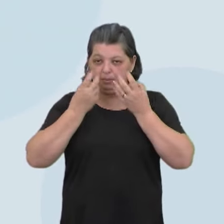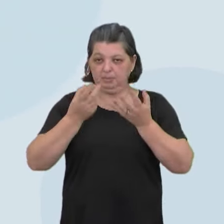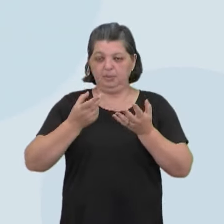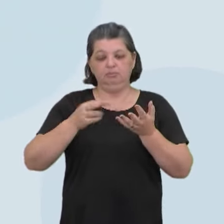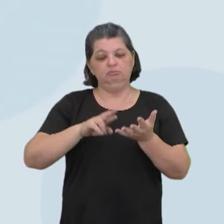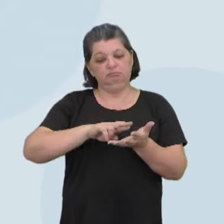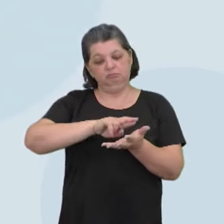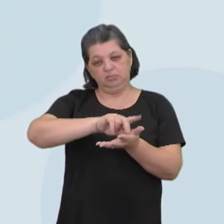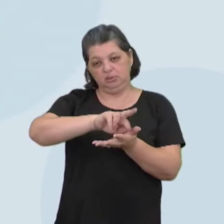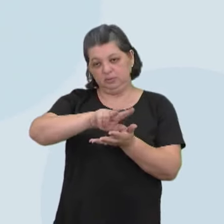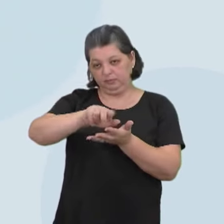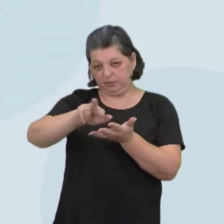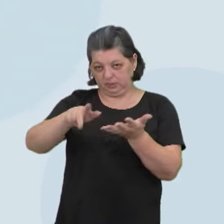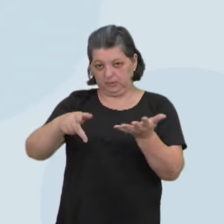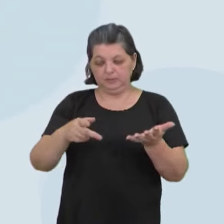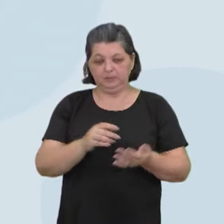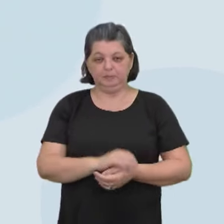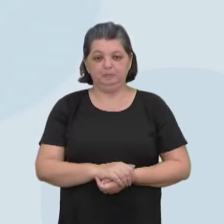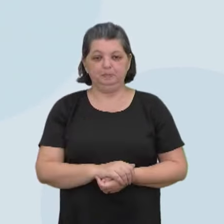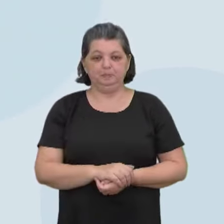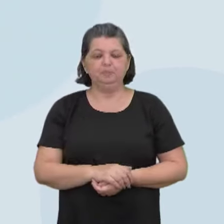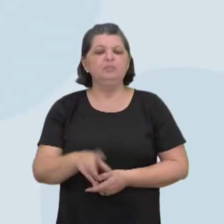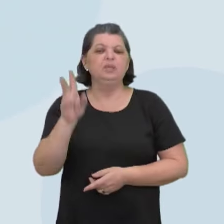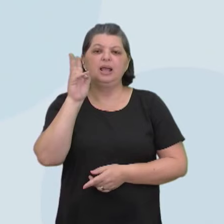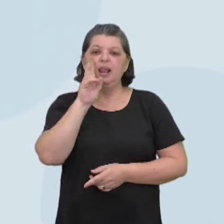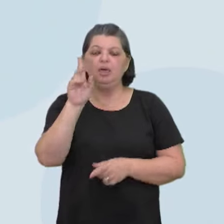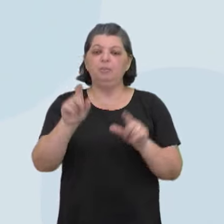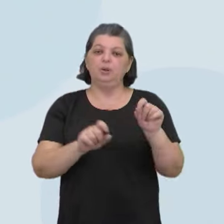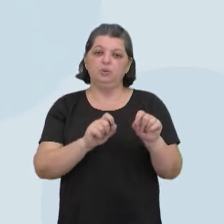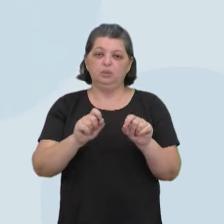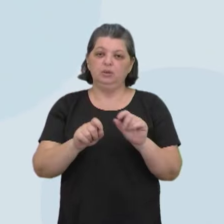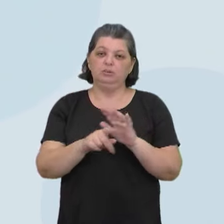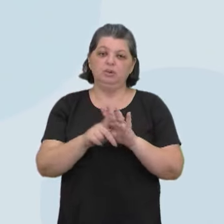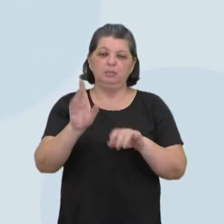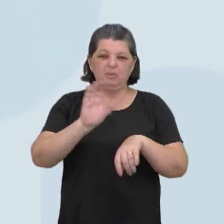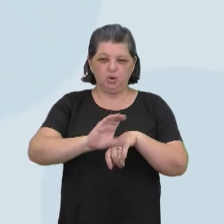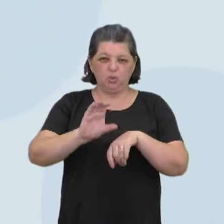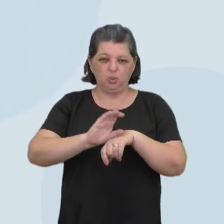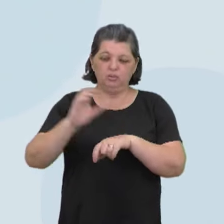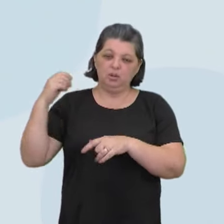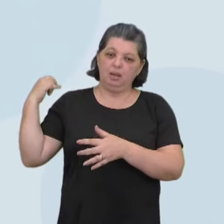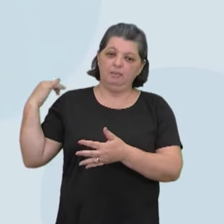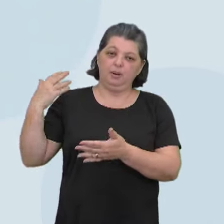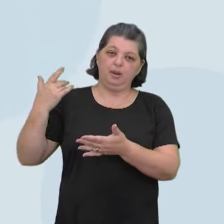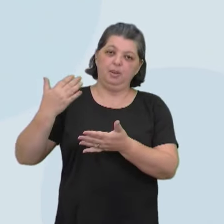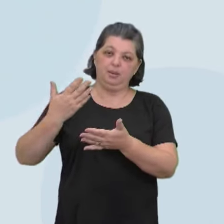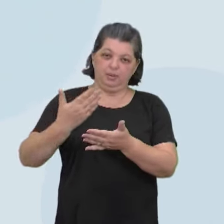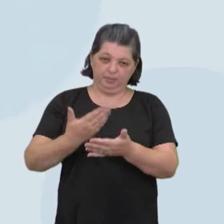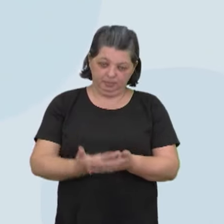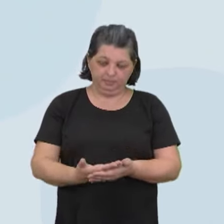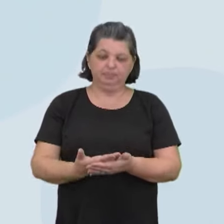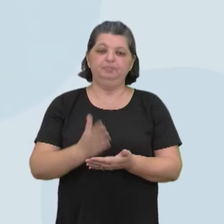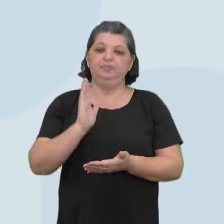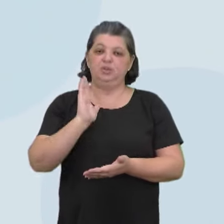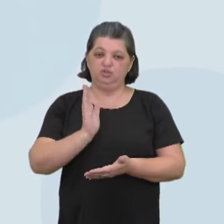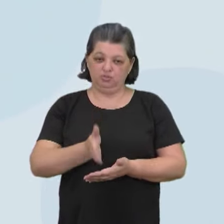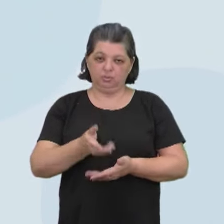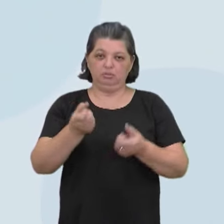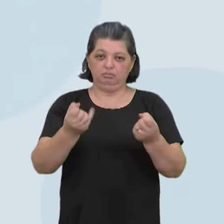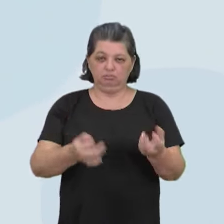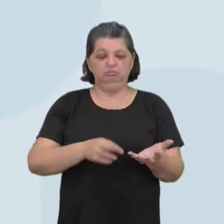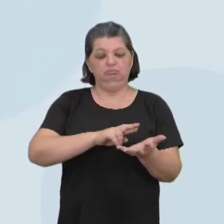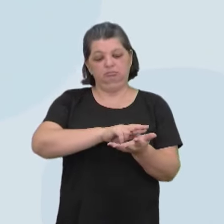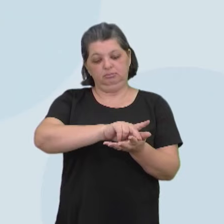diferentes naturezas. E aí vocês vão lembrar que ao longo do nosso curso, a gente já trouxe aqui, né,